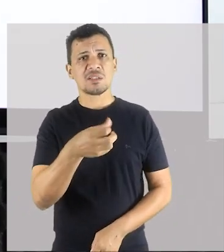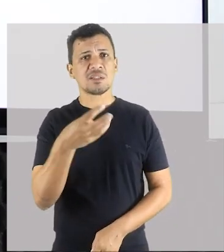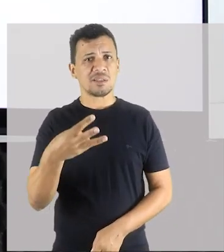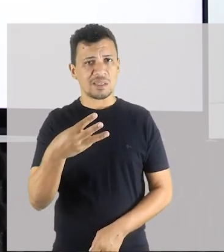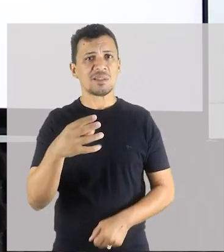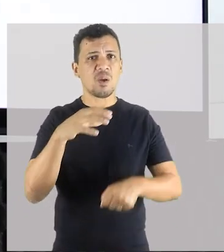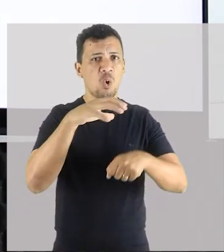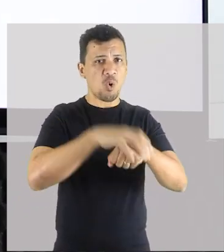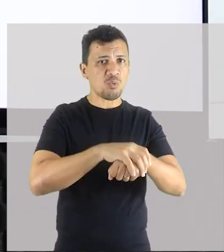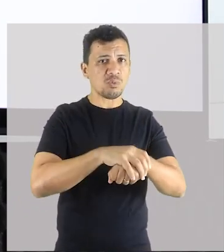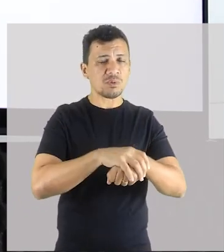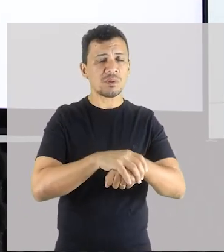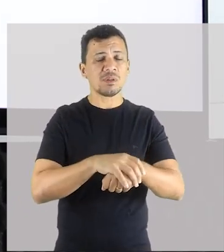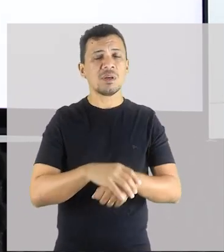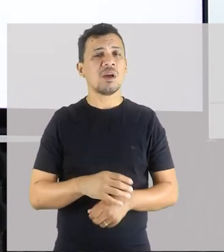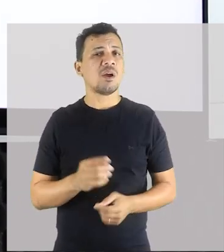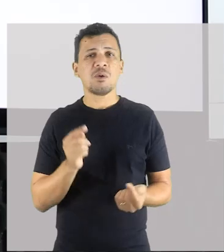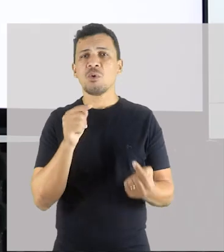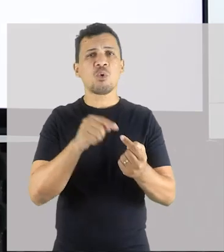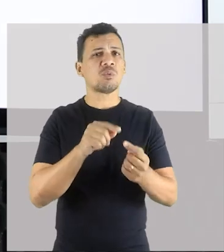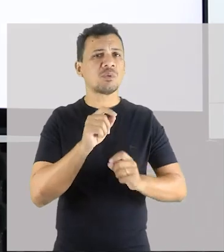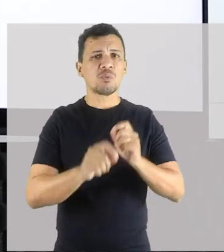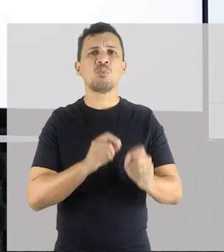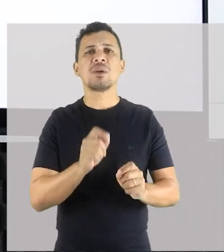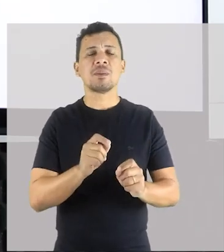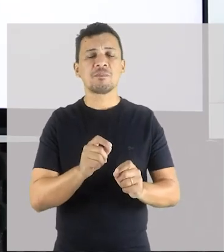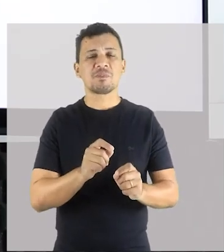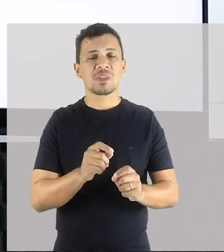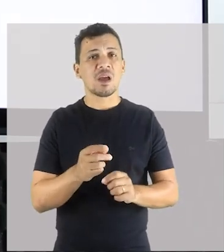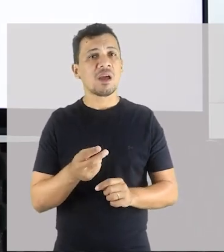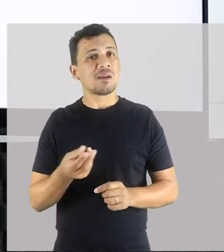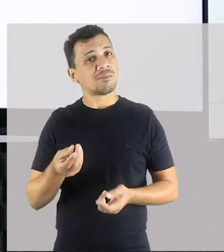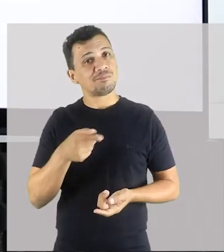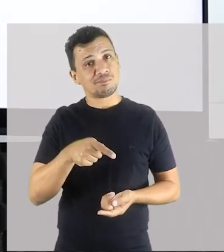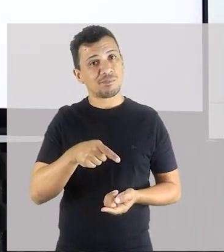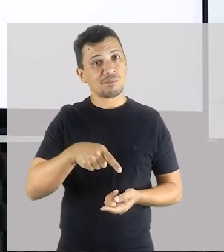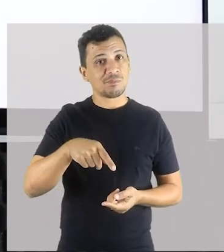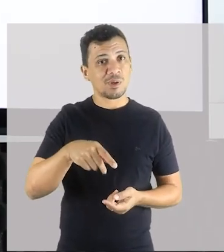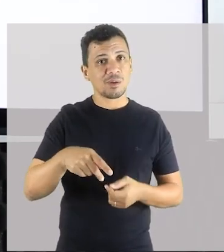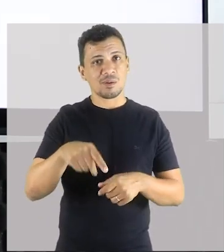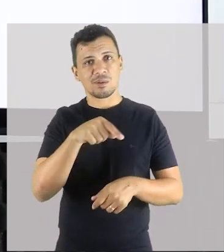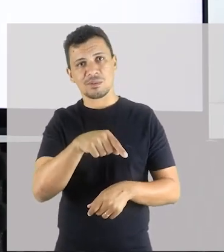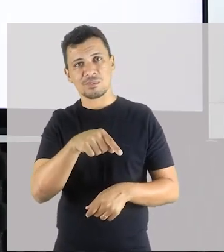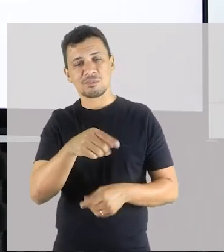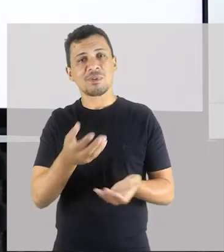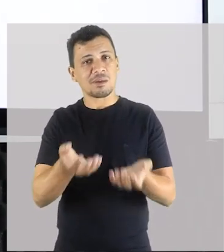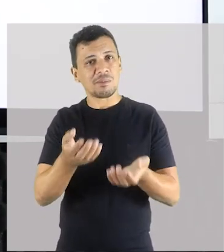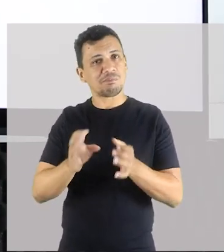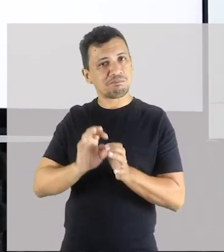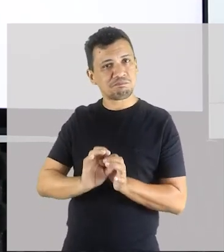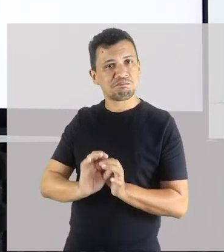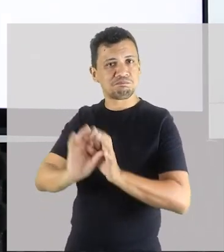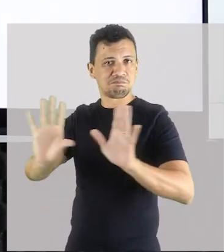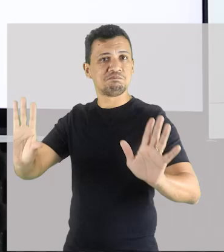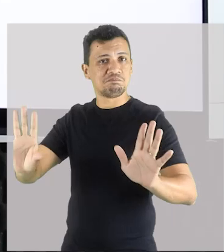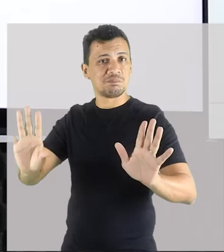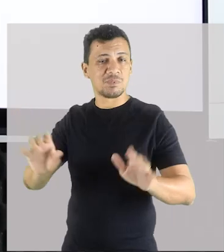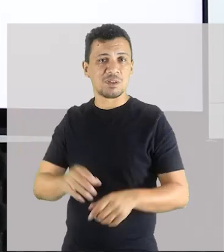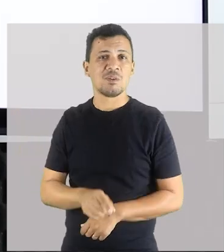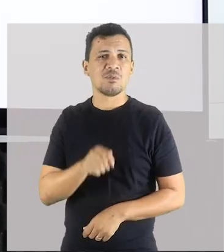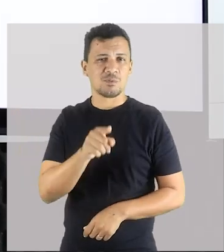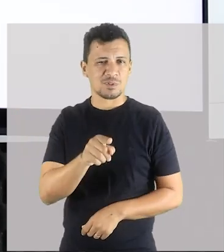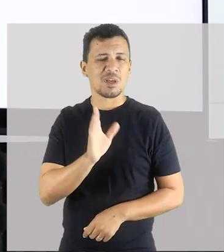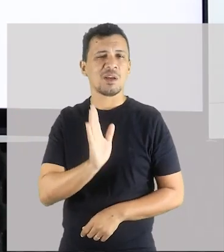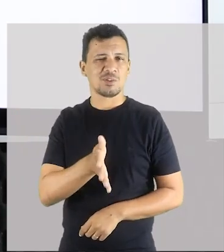medidas mercantilistas incentivaram a busca pela independência. Bom, você com certeza já